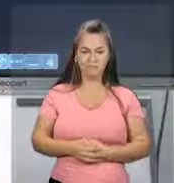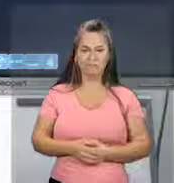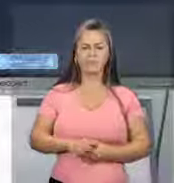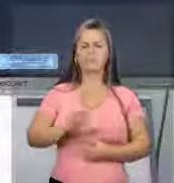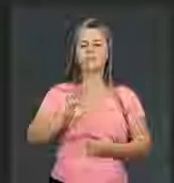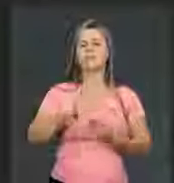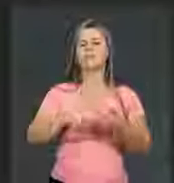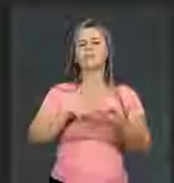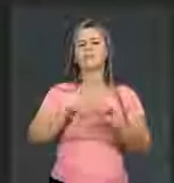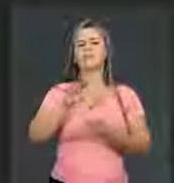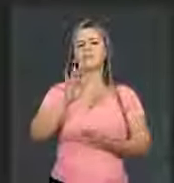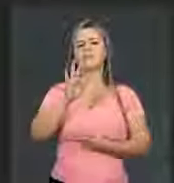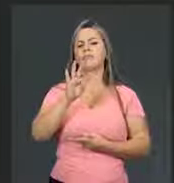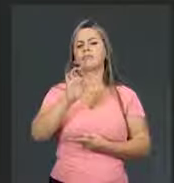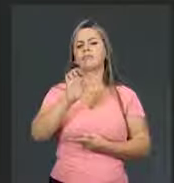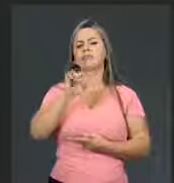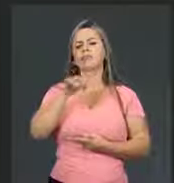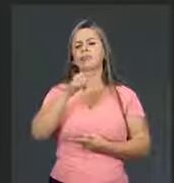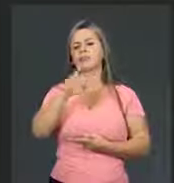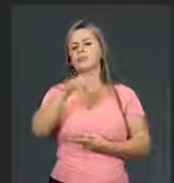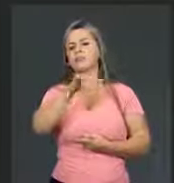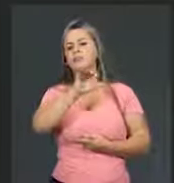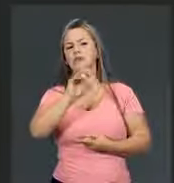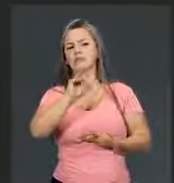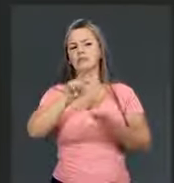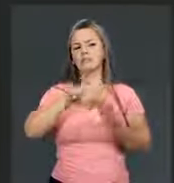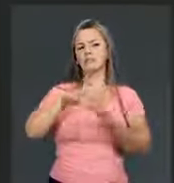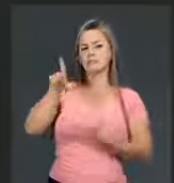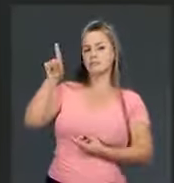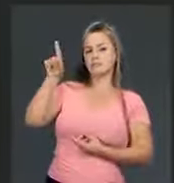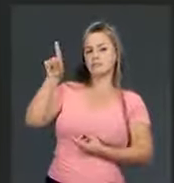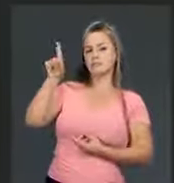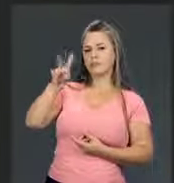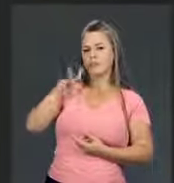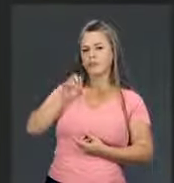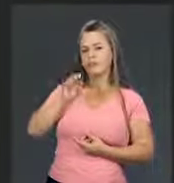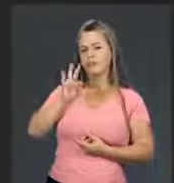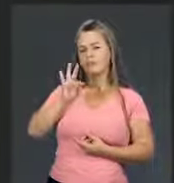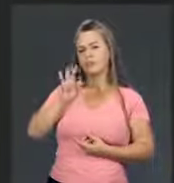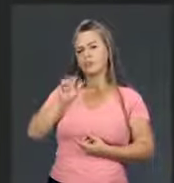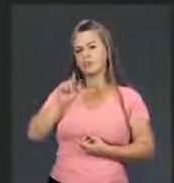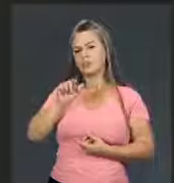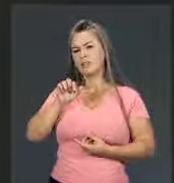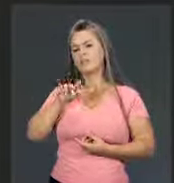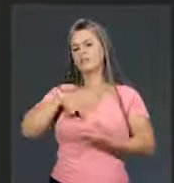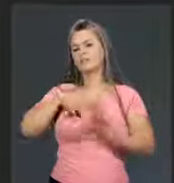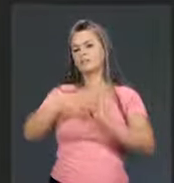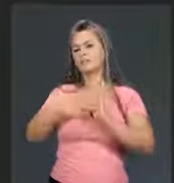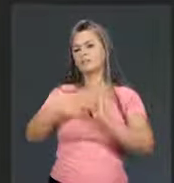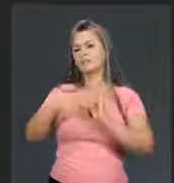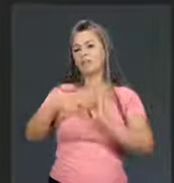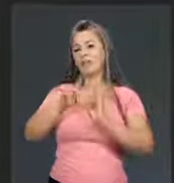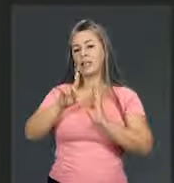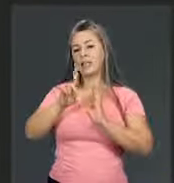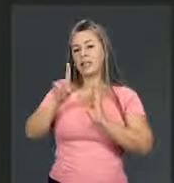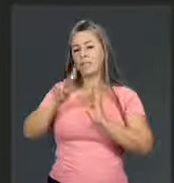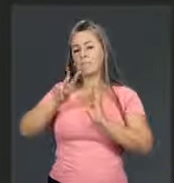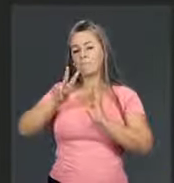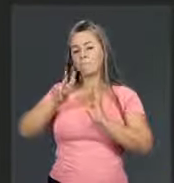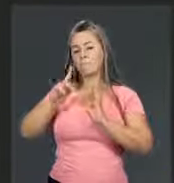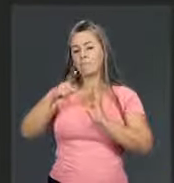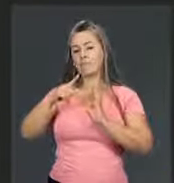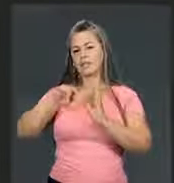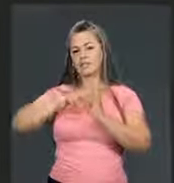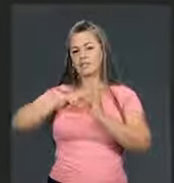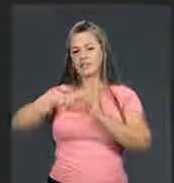Tensão, voltagem e diferença de potencial são termos utilizados para designar a